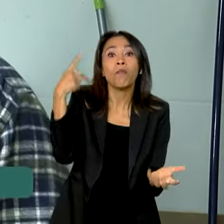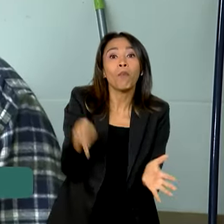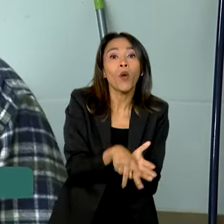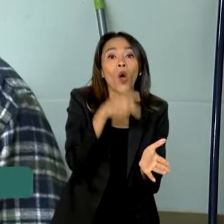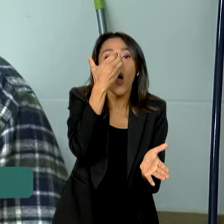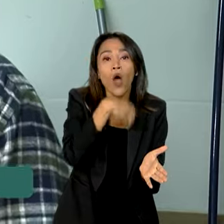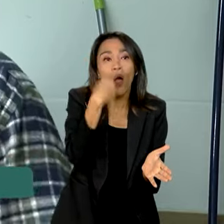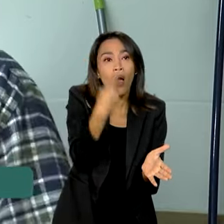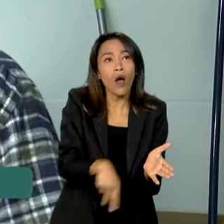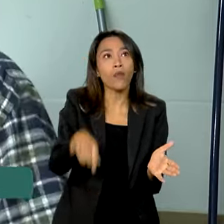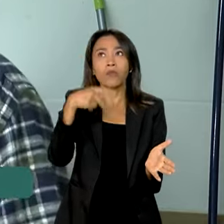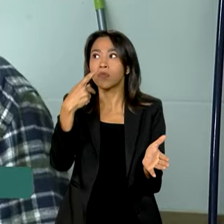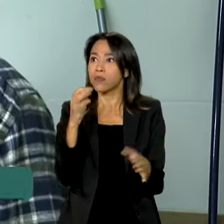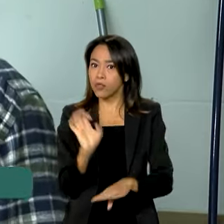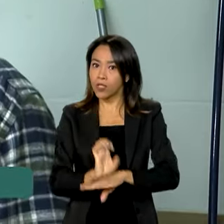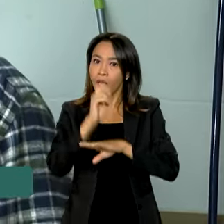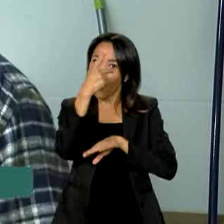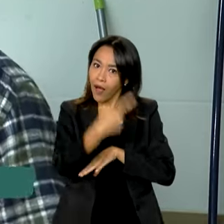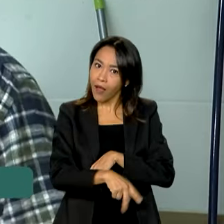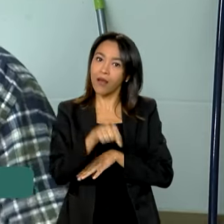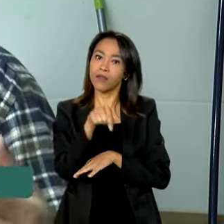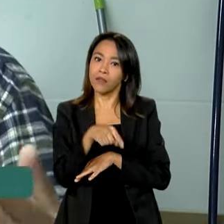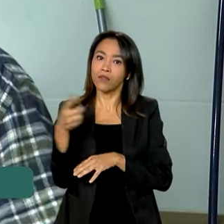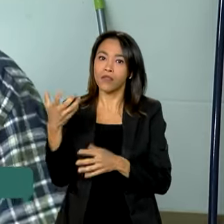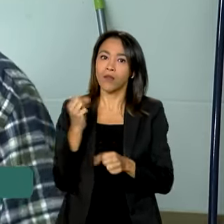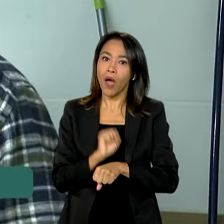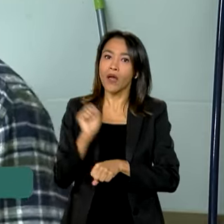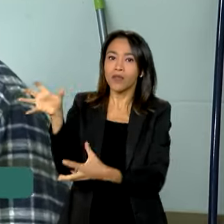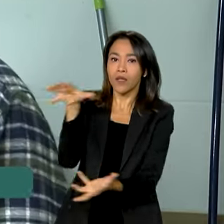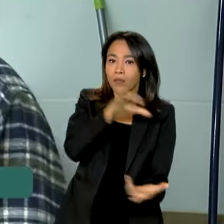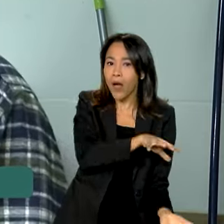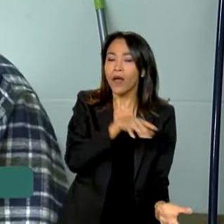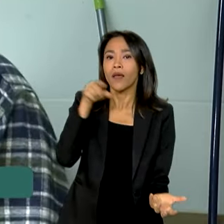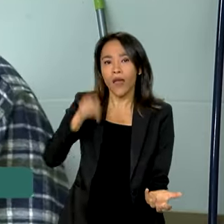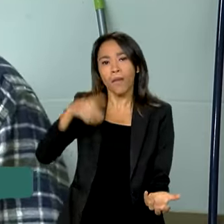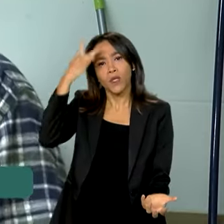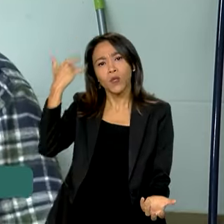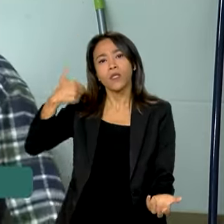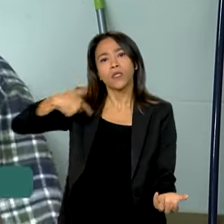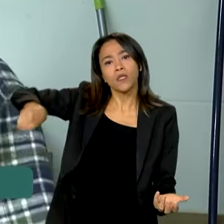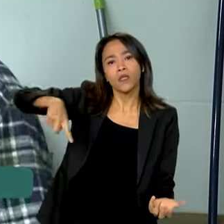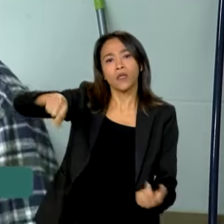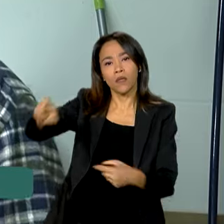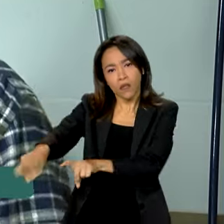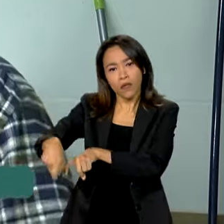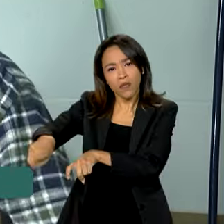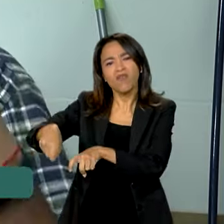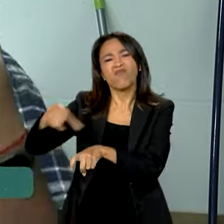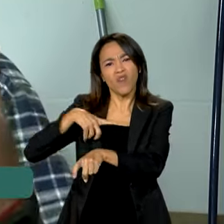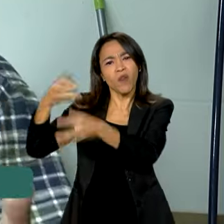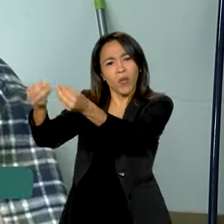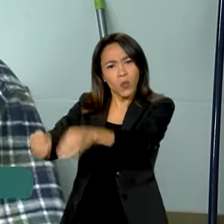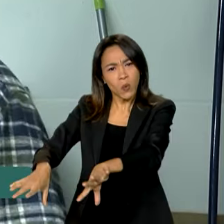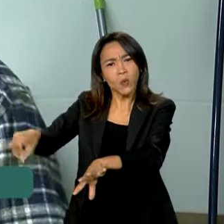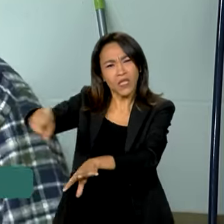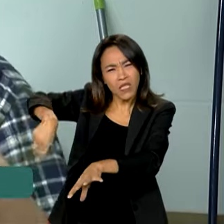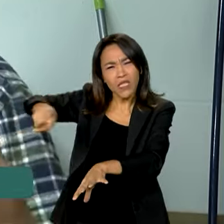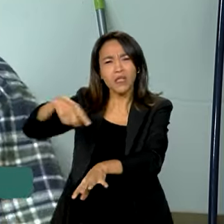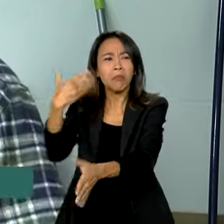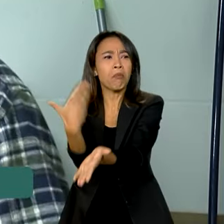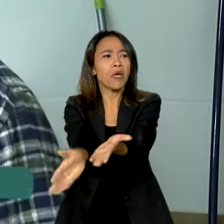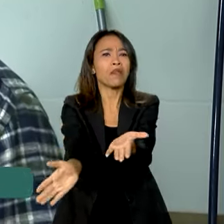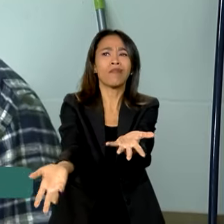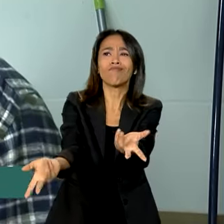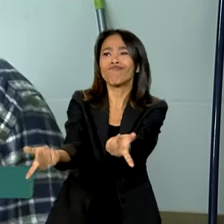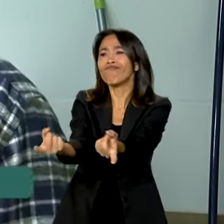Rio Grande do Sul, né, da sociobiodiversidade, né, onde também que são agricultores e agricultoras que tiveram perdas, que perderam o mercado e que